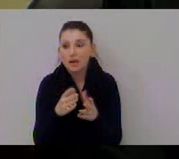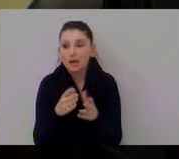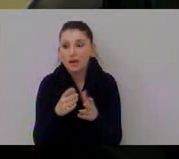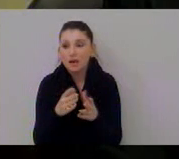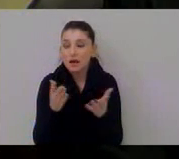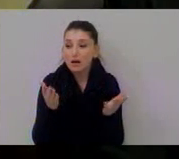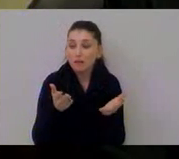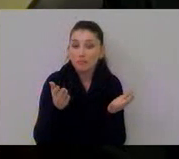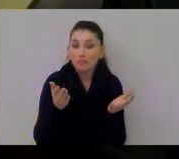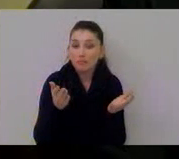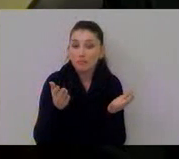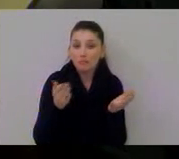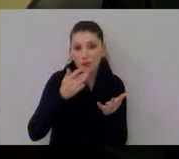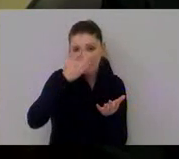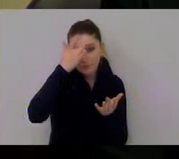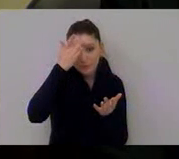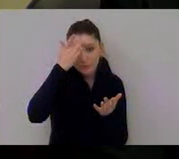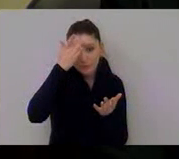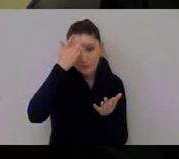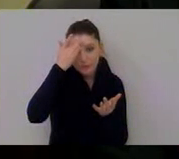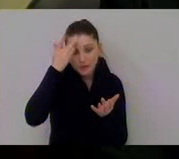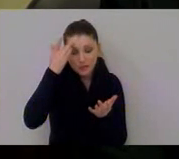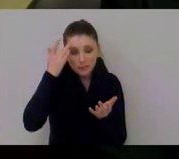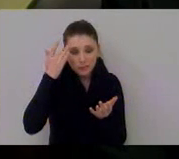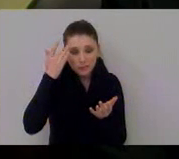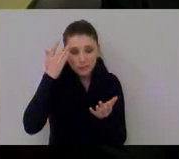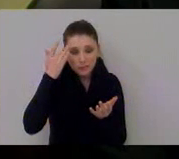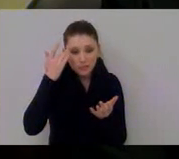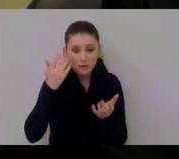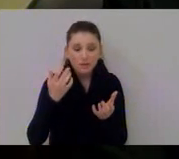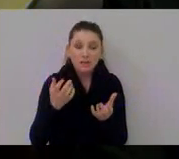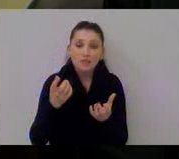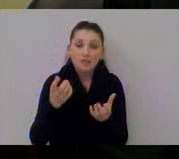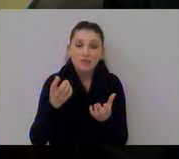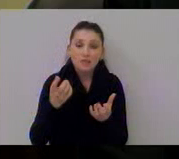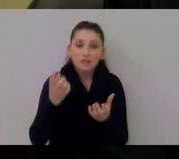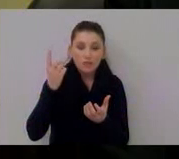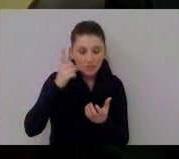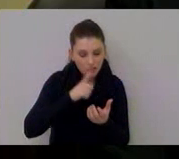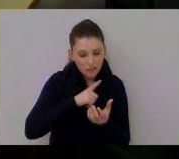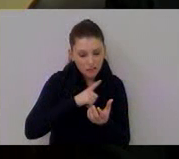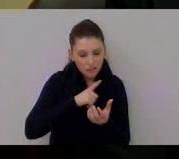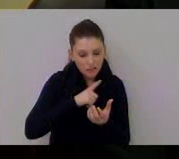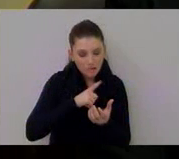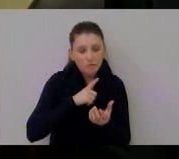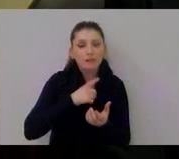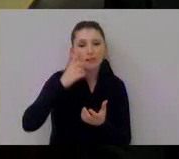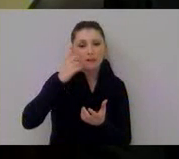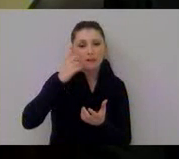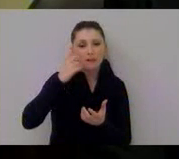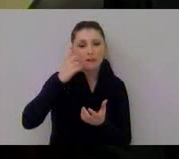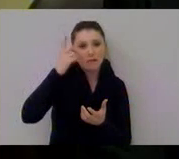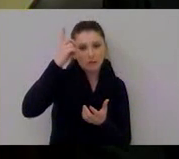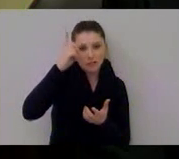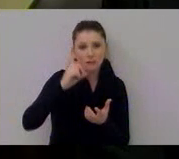cidade tem os mesmos direitos. Pois somos